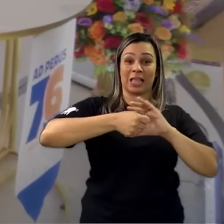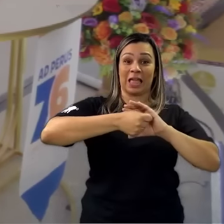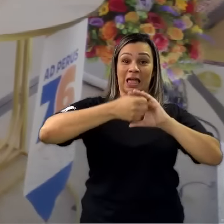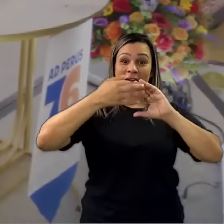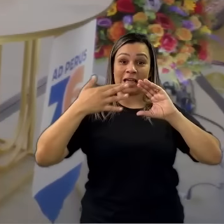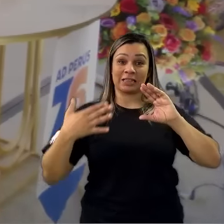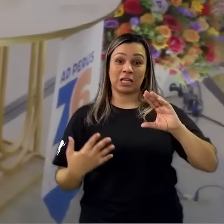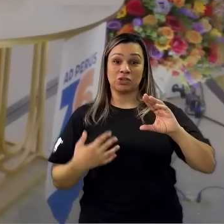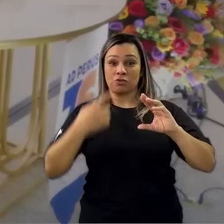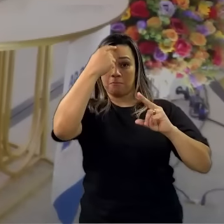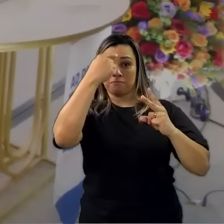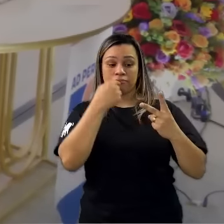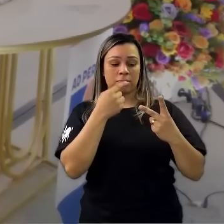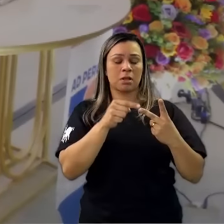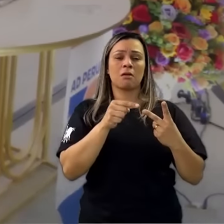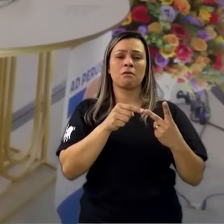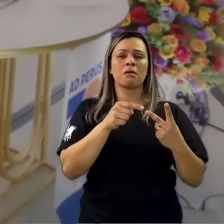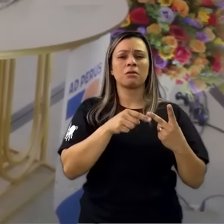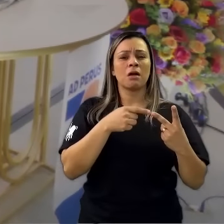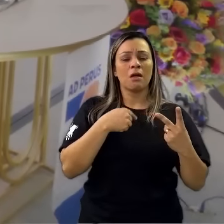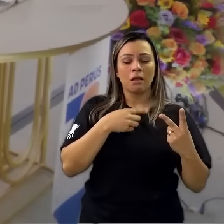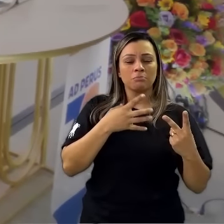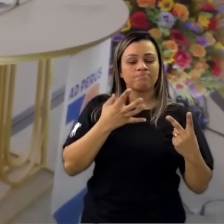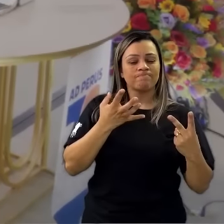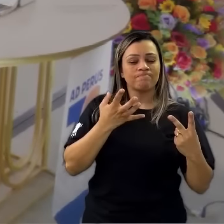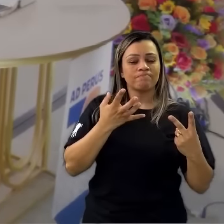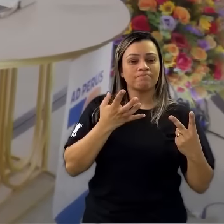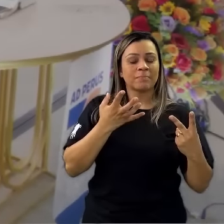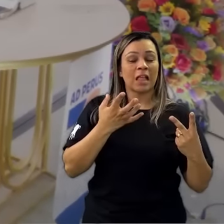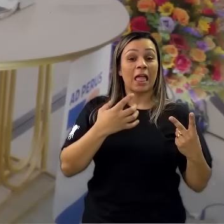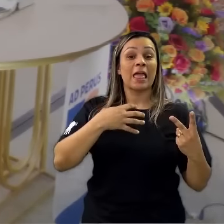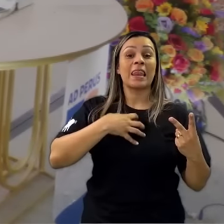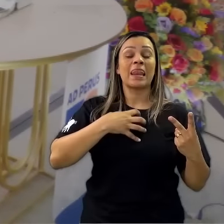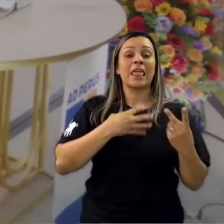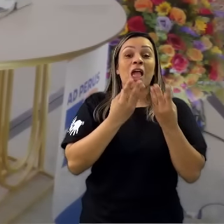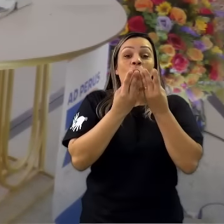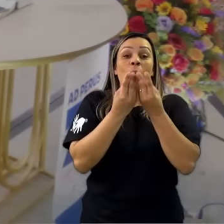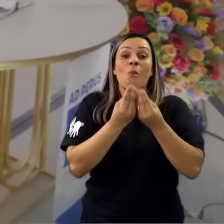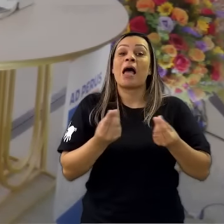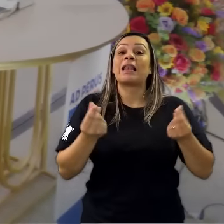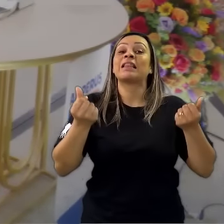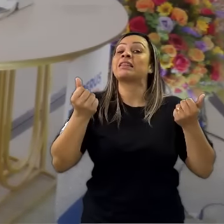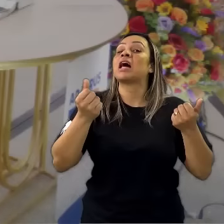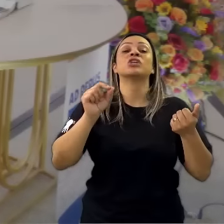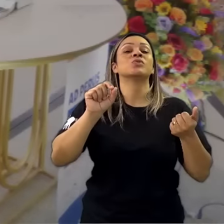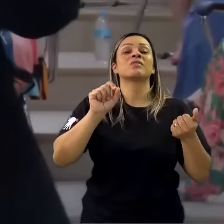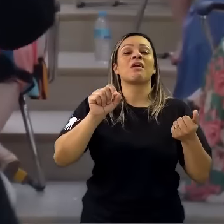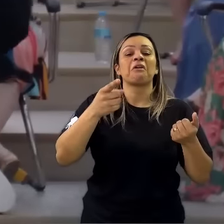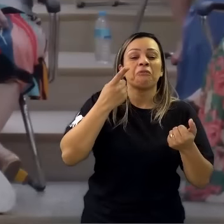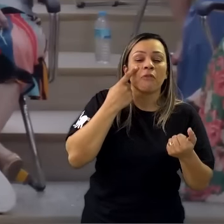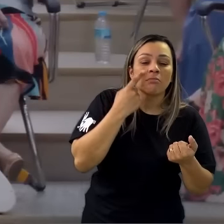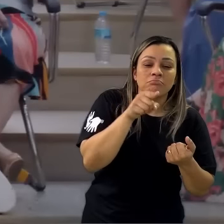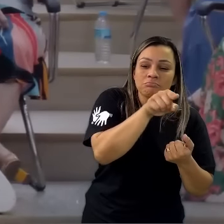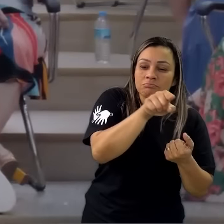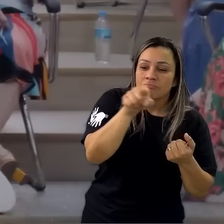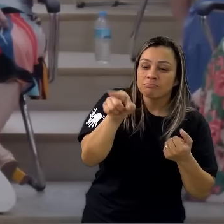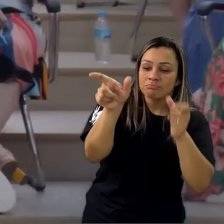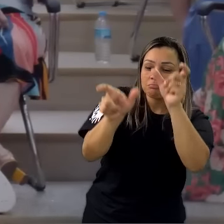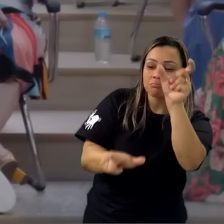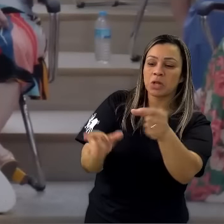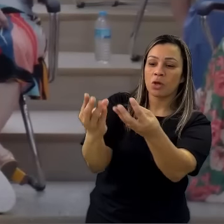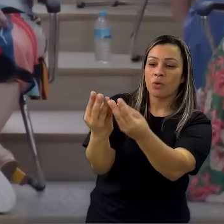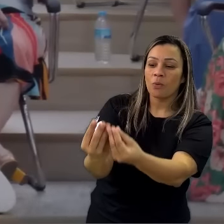Barnabé ele tinha uma virtude de ver nos outros virtude e isso tá faltando a igreja é aqui pastor não é lá